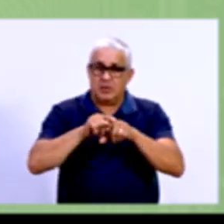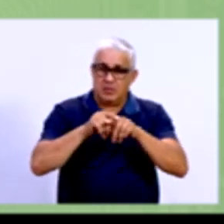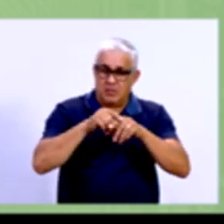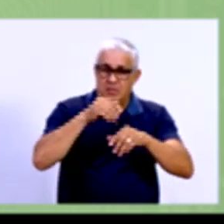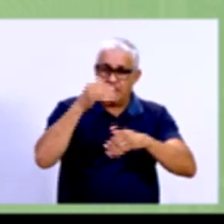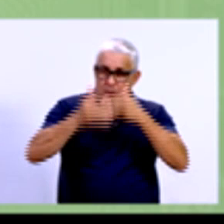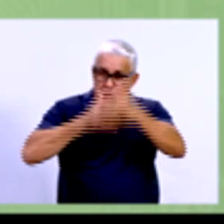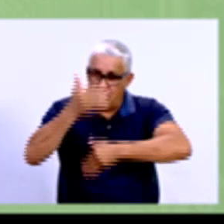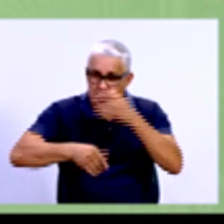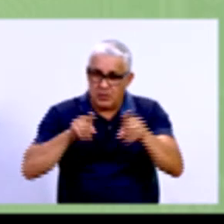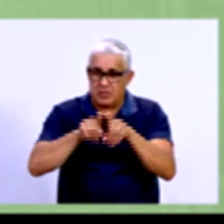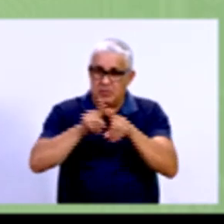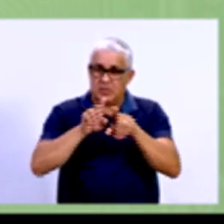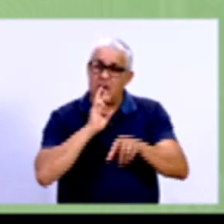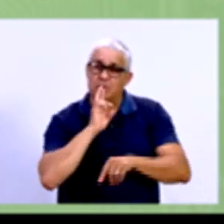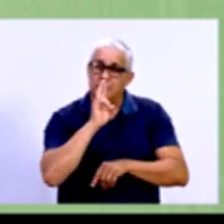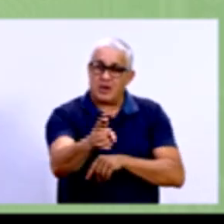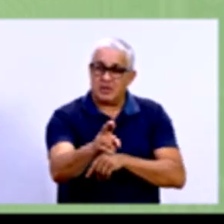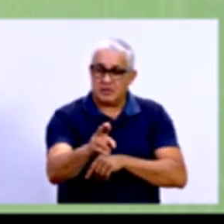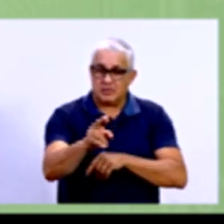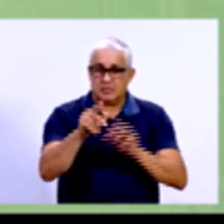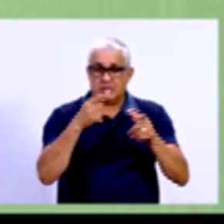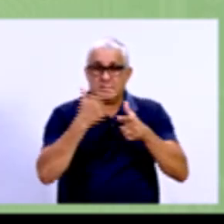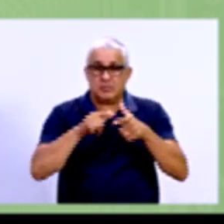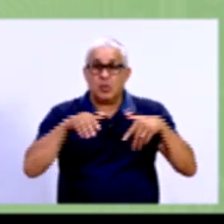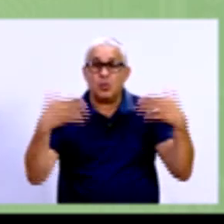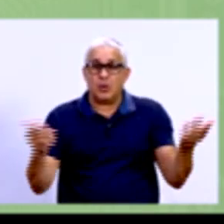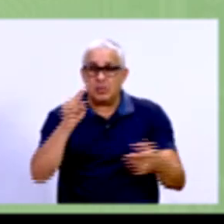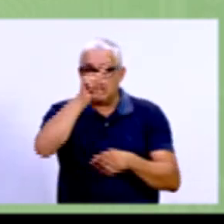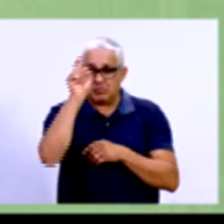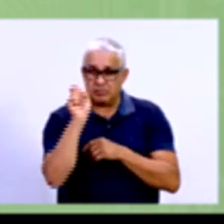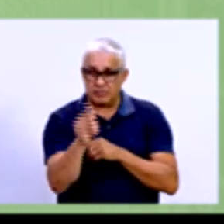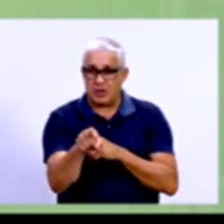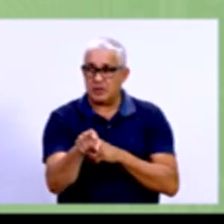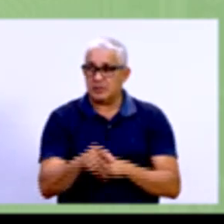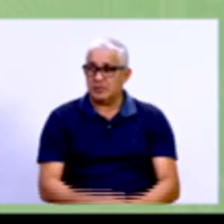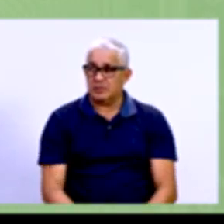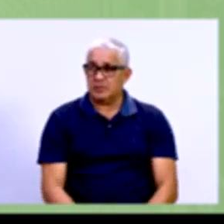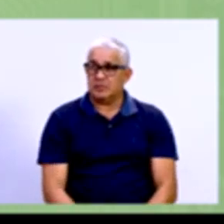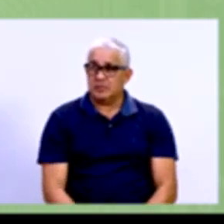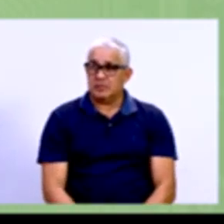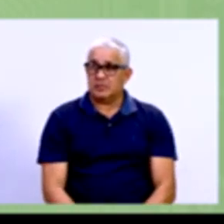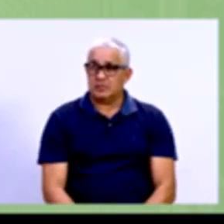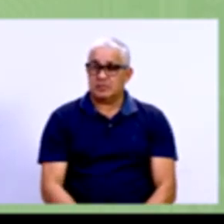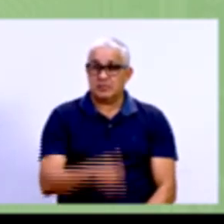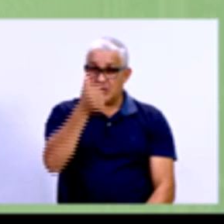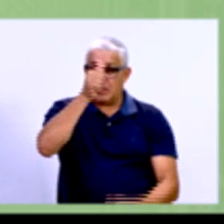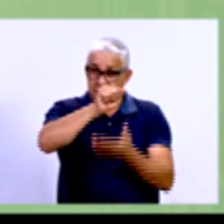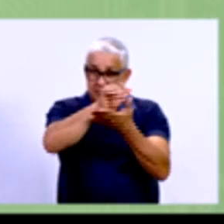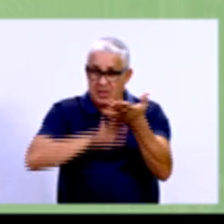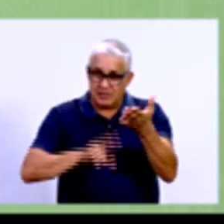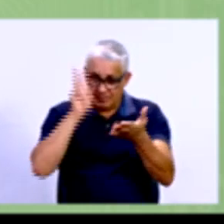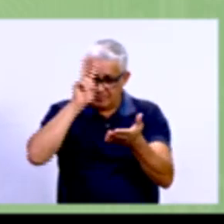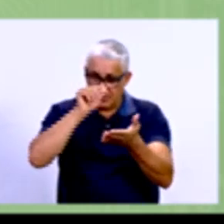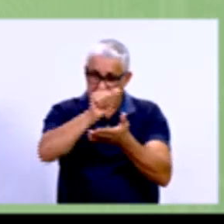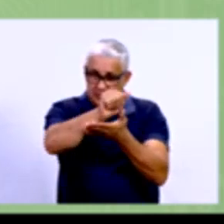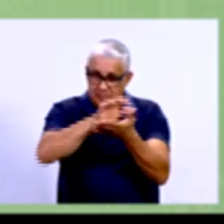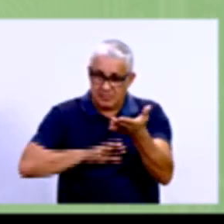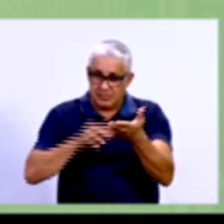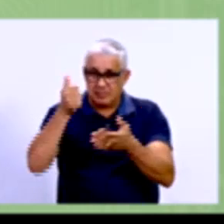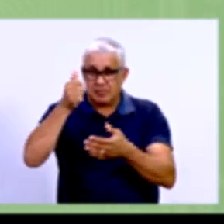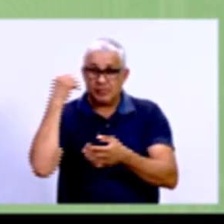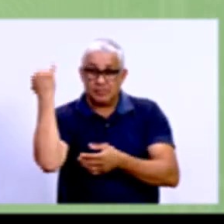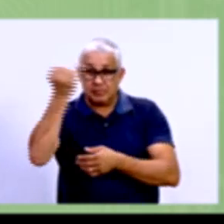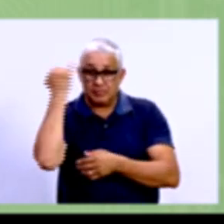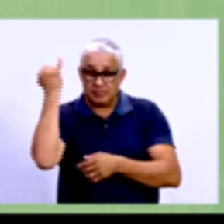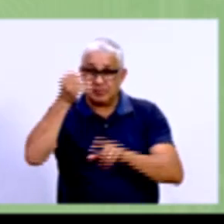e a análise na resposta para um determinado problema. Então, pessoal, uma das primeiras atividades que a gente fez foi sobre a importância